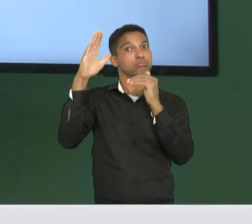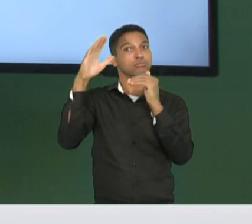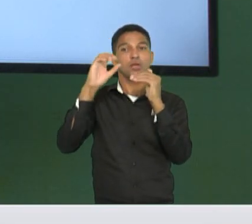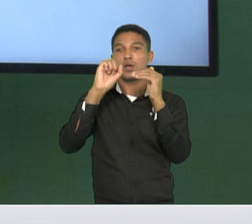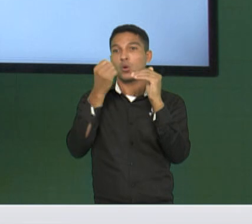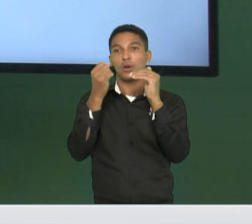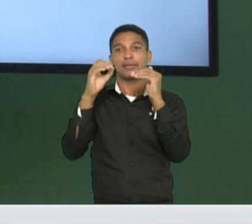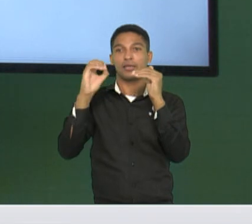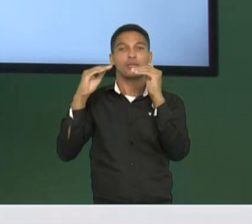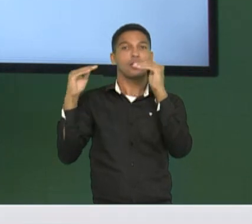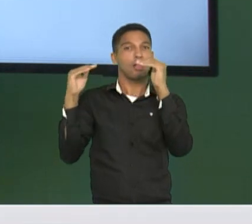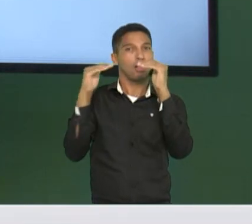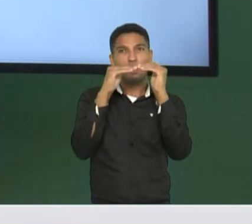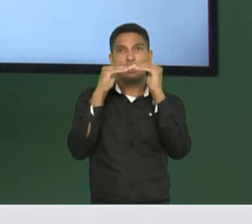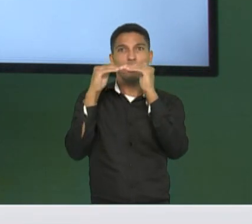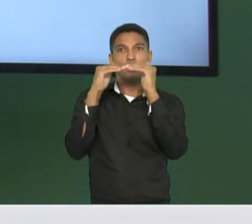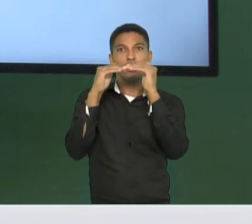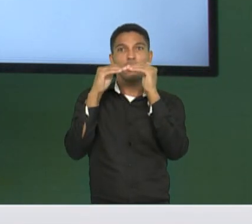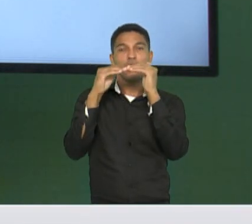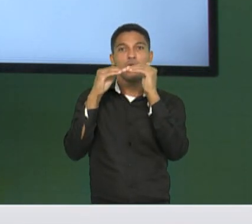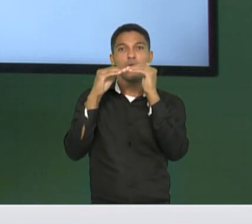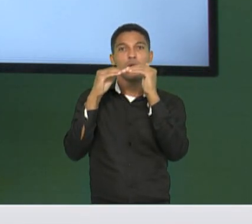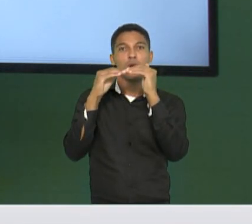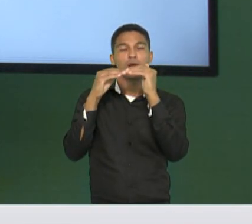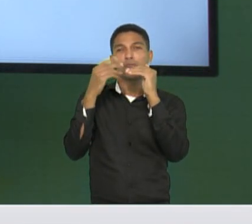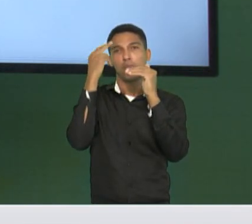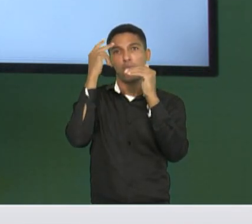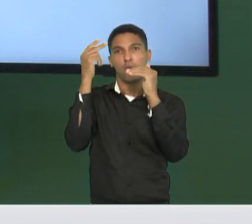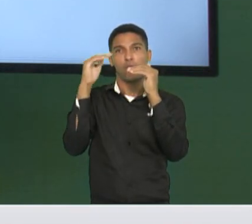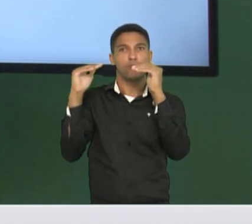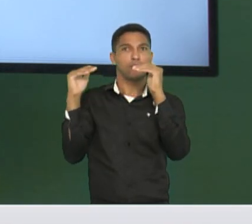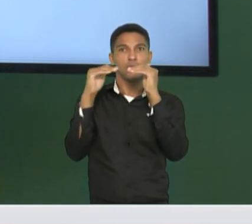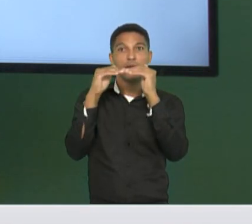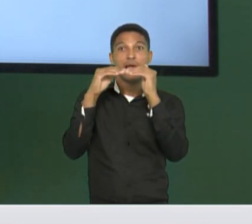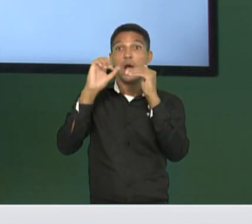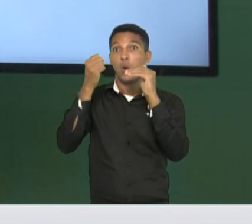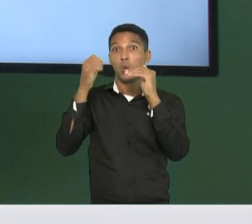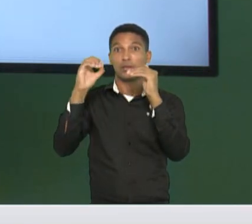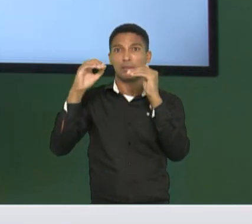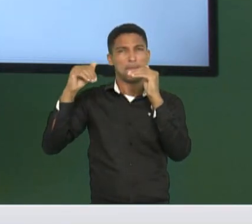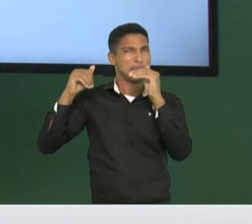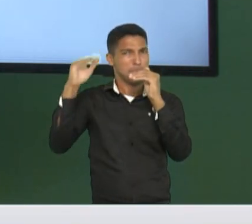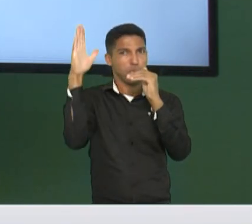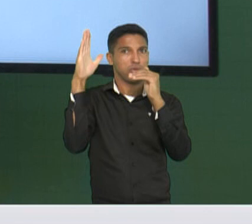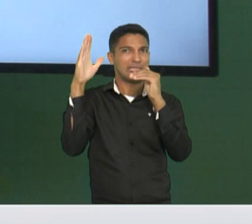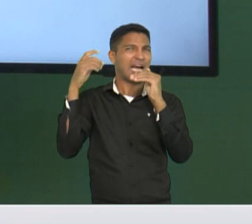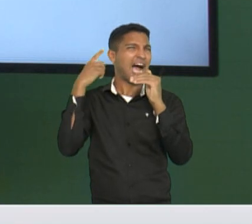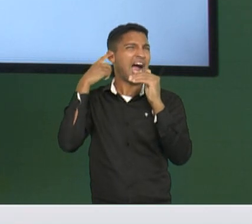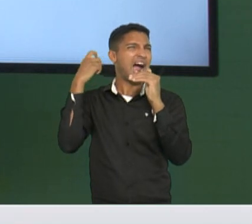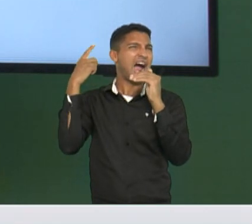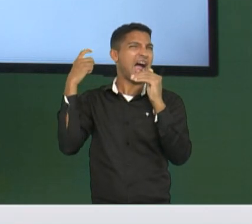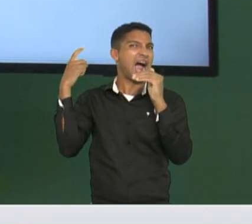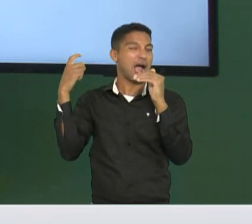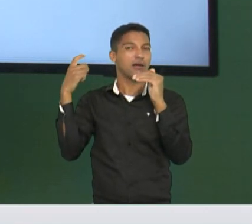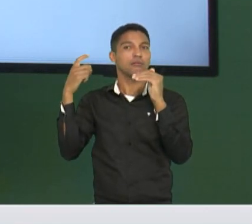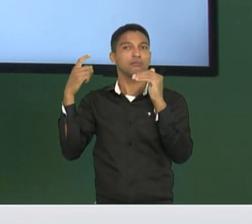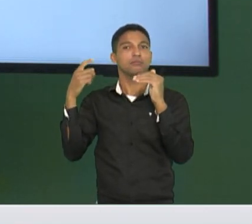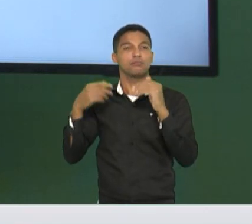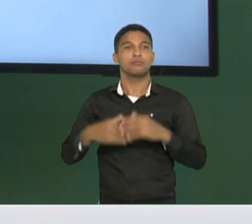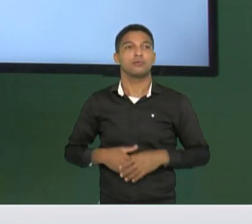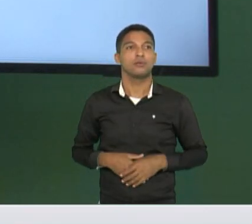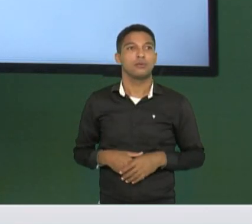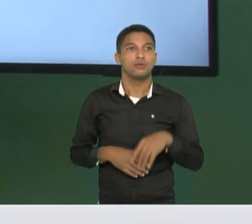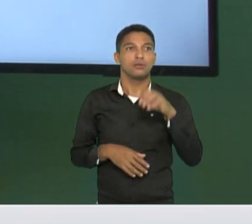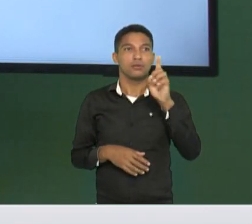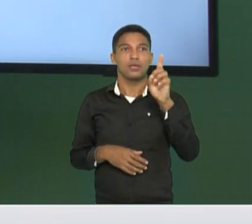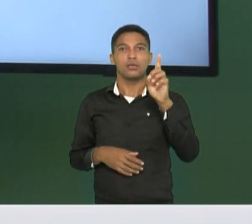Até 80 não é perigoso, né? Acima de 80 que é. E na letra D, apenas depois dos 90